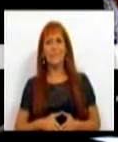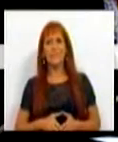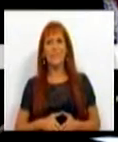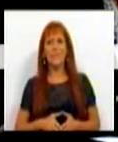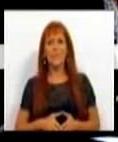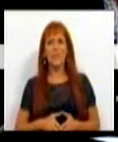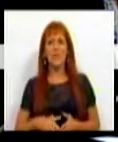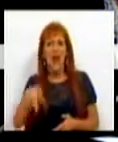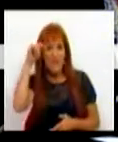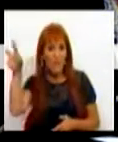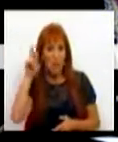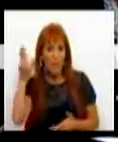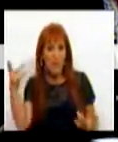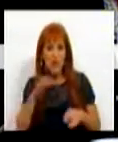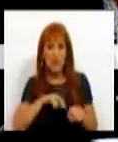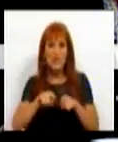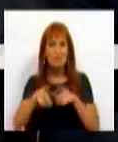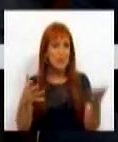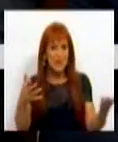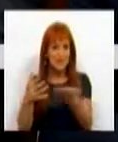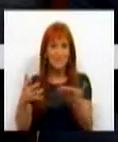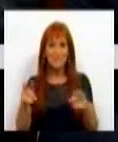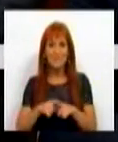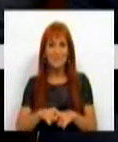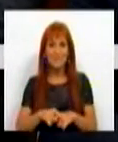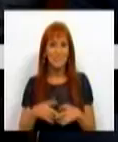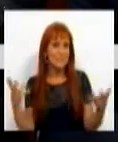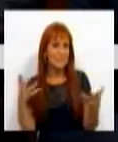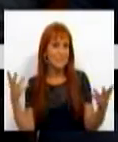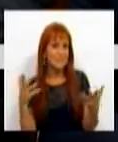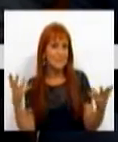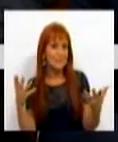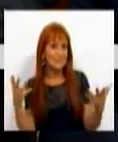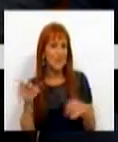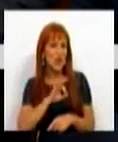É difícil ouvir. Senhores deputados, ouvido ao músculo.